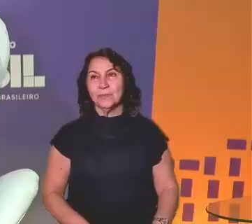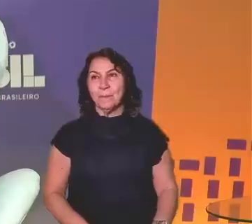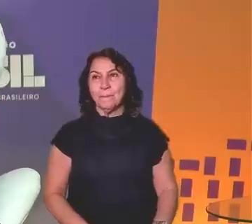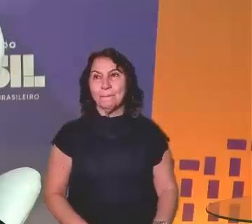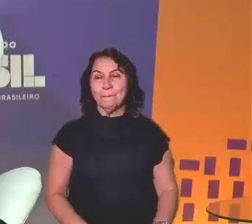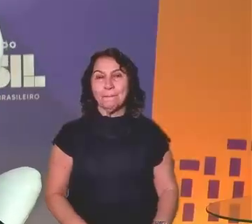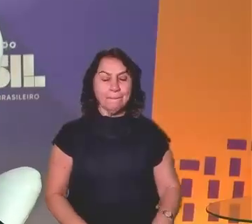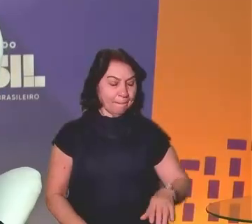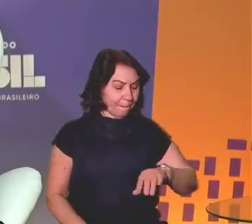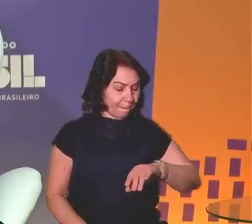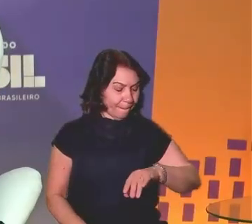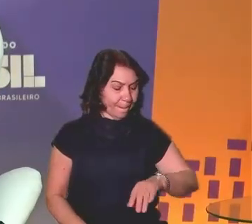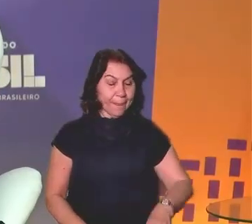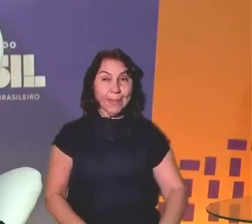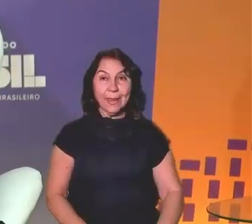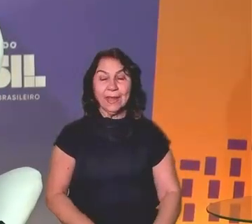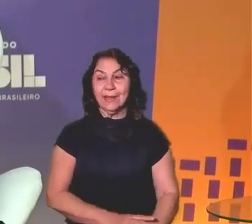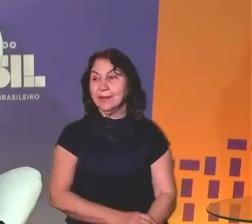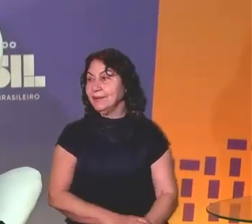Verme.